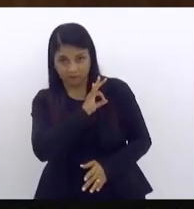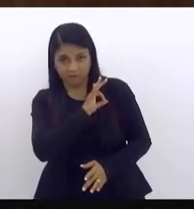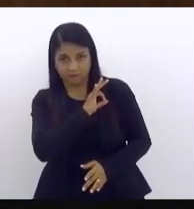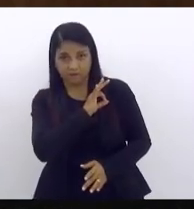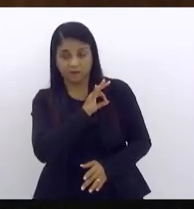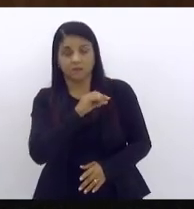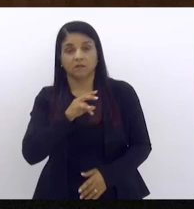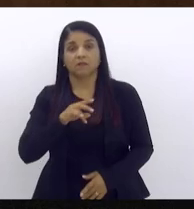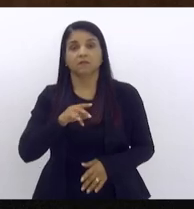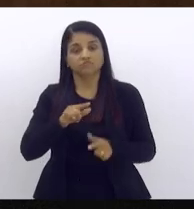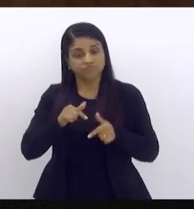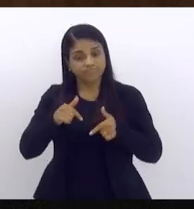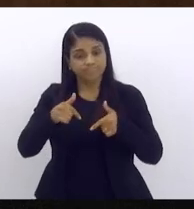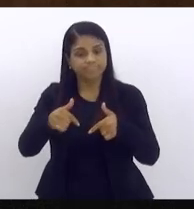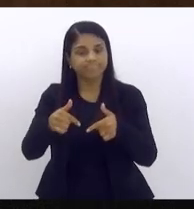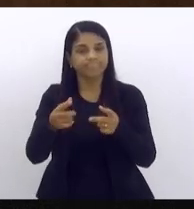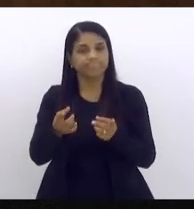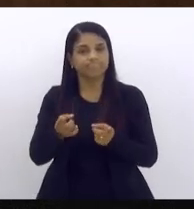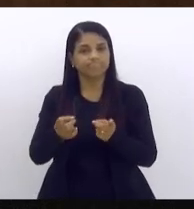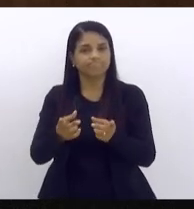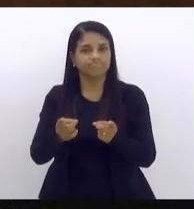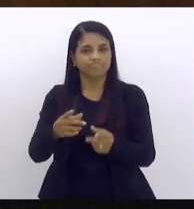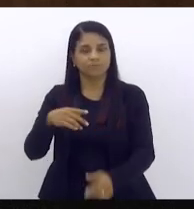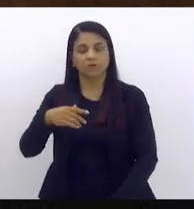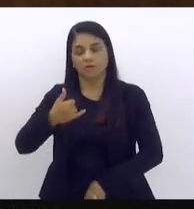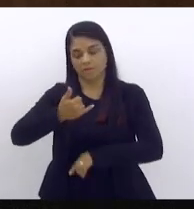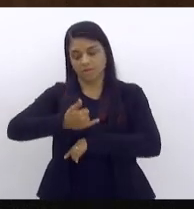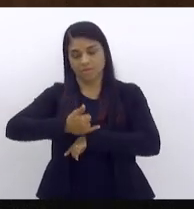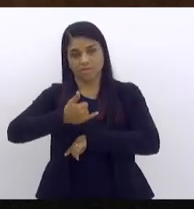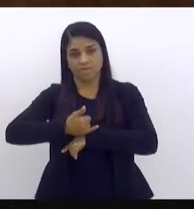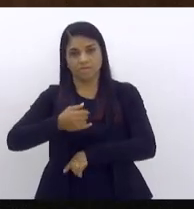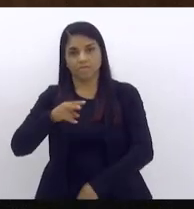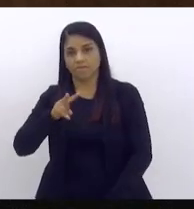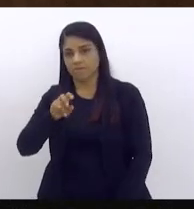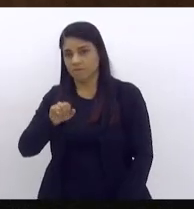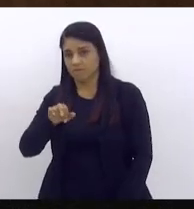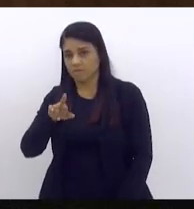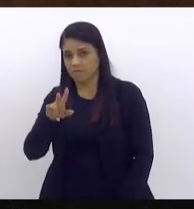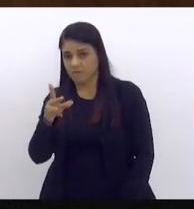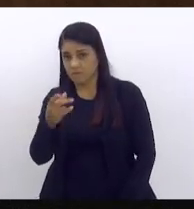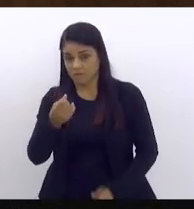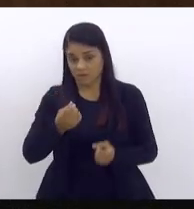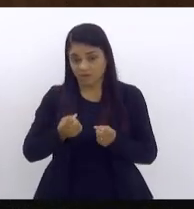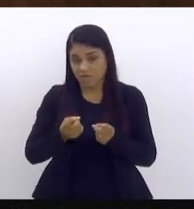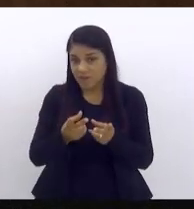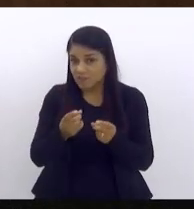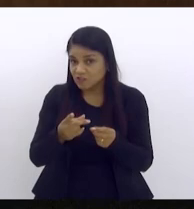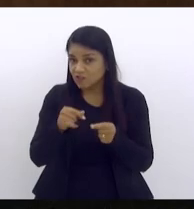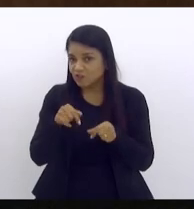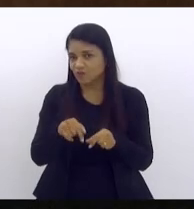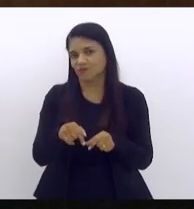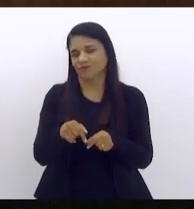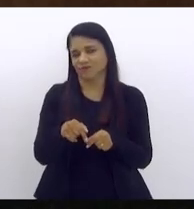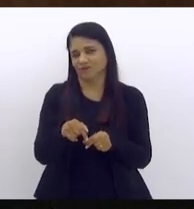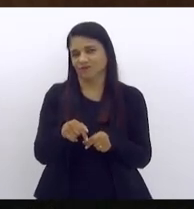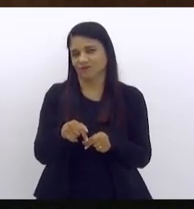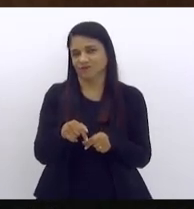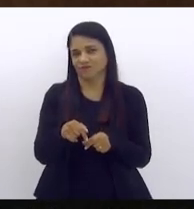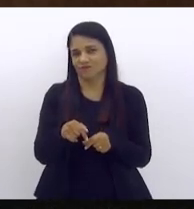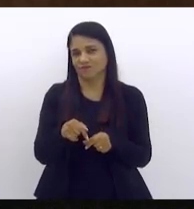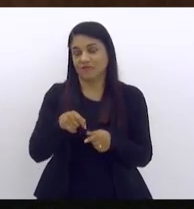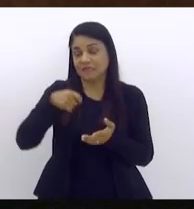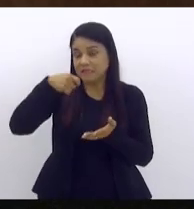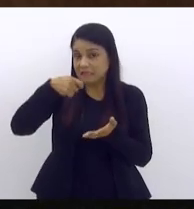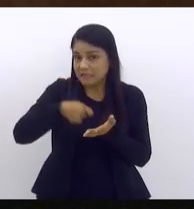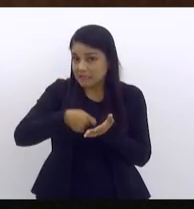dessa atuação do ferro velho, porque esse material é escoado no ferro velho, é vendido no ferro velho,